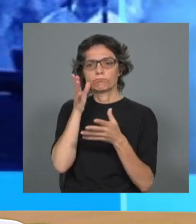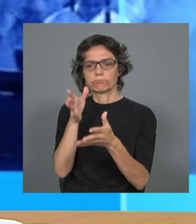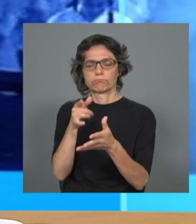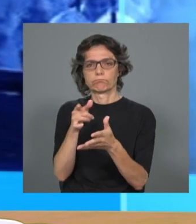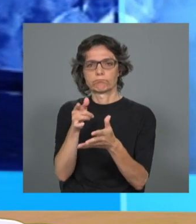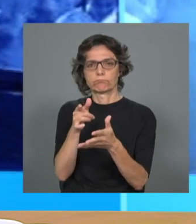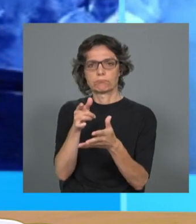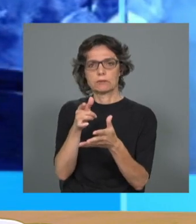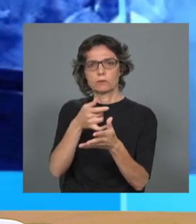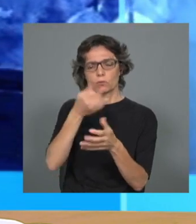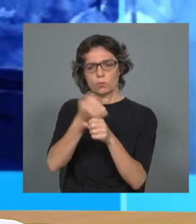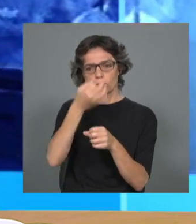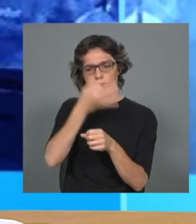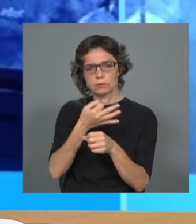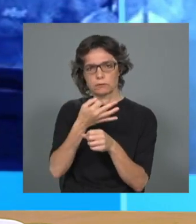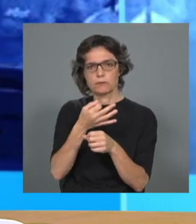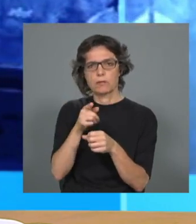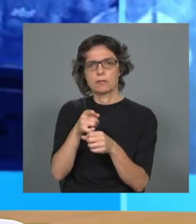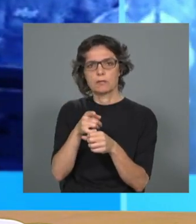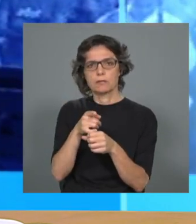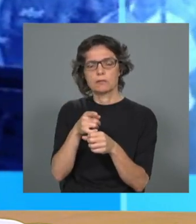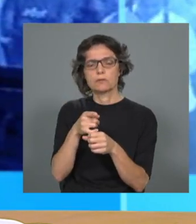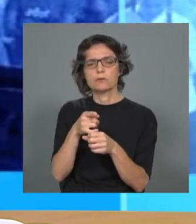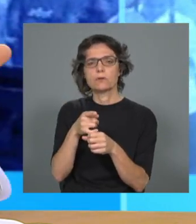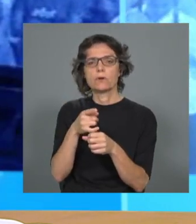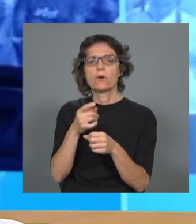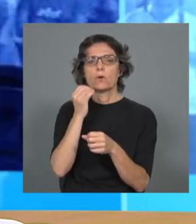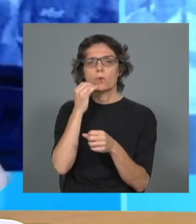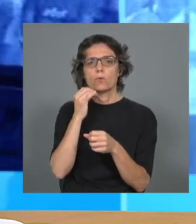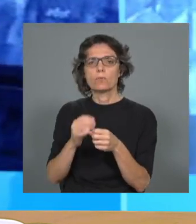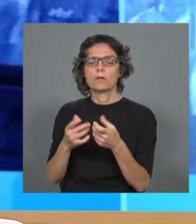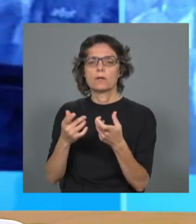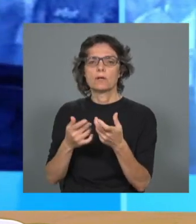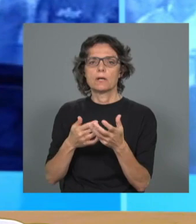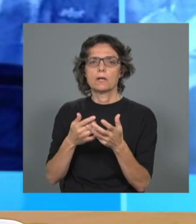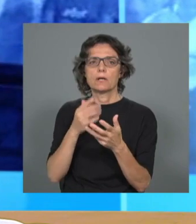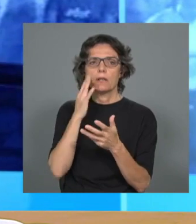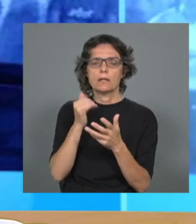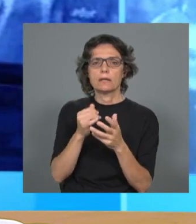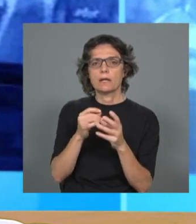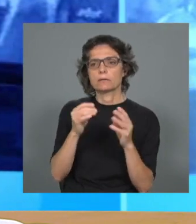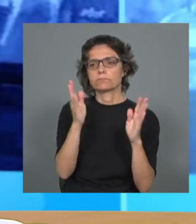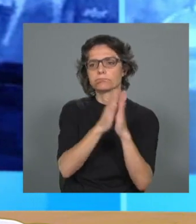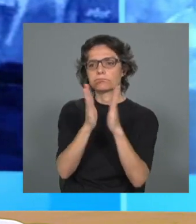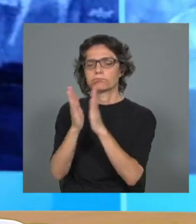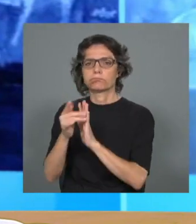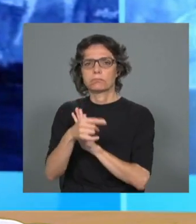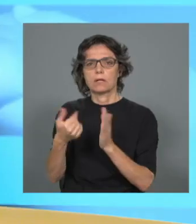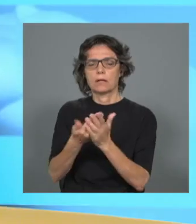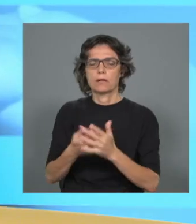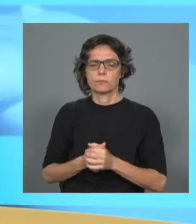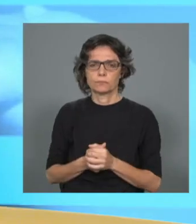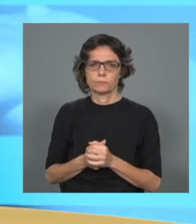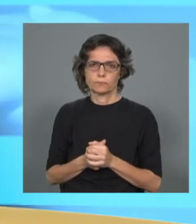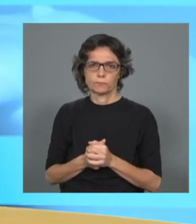esta questão do dignificar o trabalho. E aí juntar-lhe, de facto, outros aspectos que são importantes à vida de todos e dos trabalhadores também. E